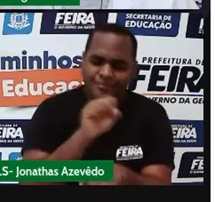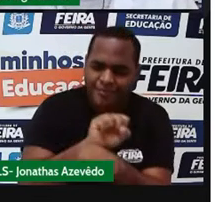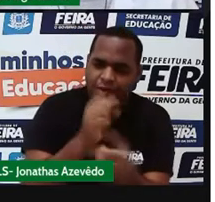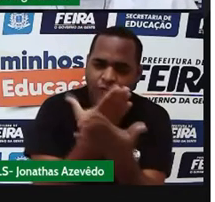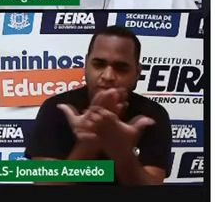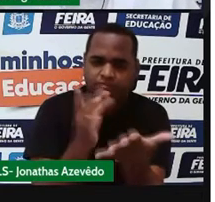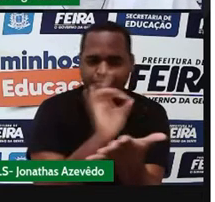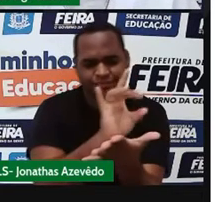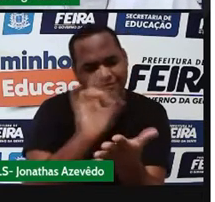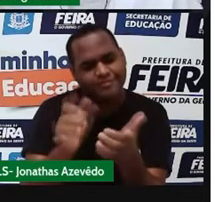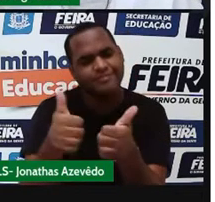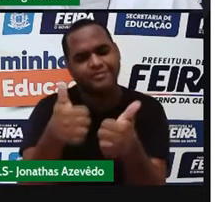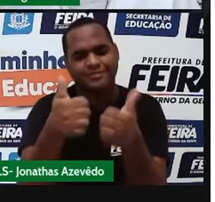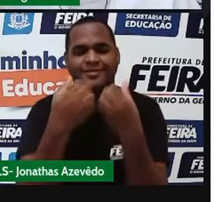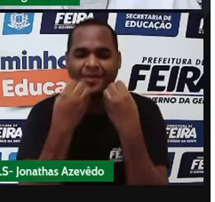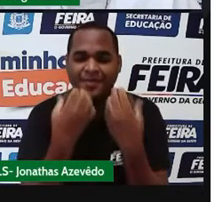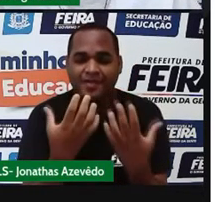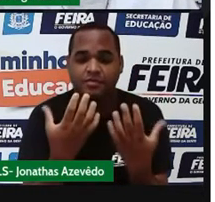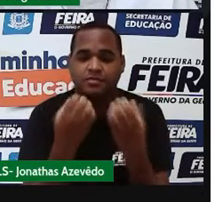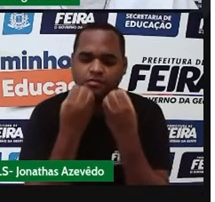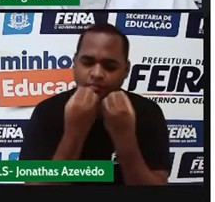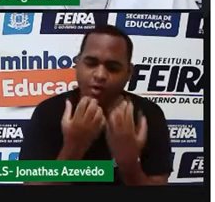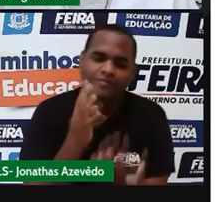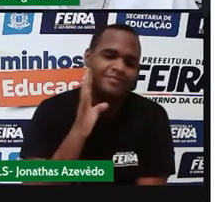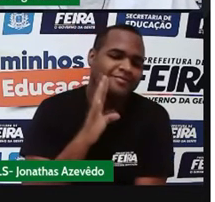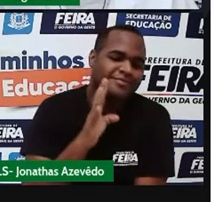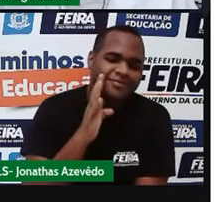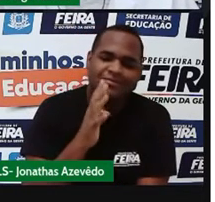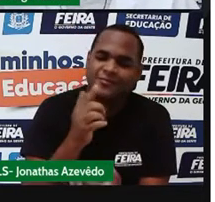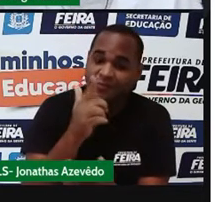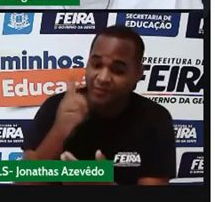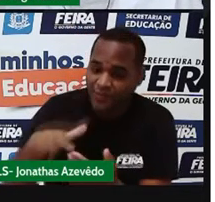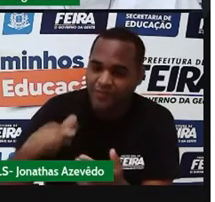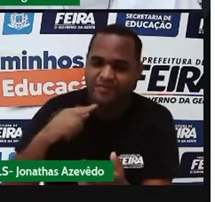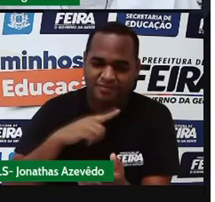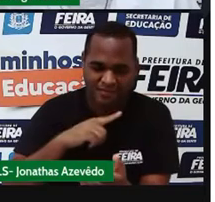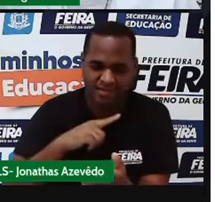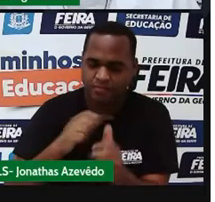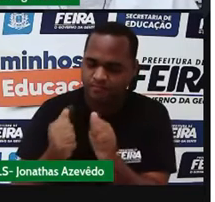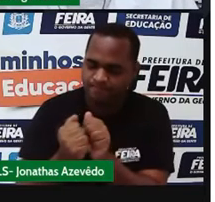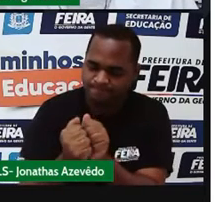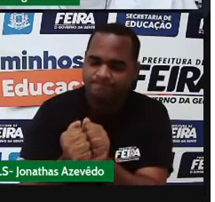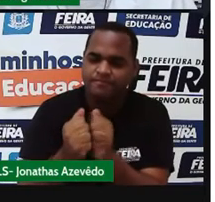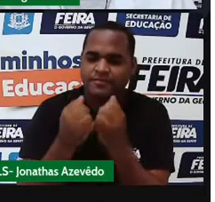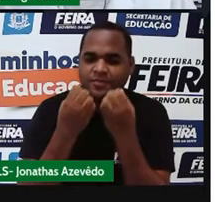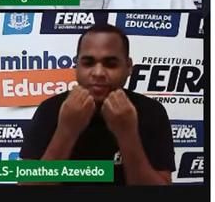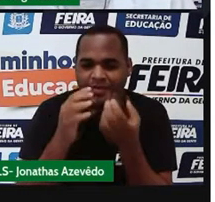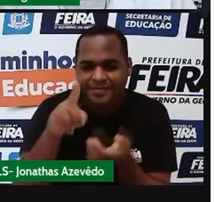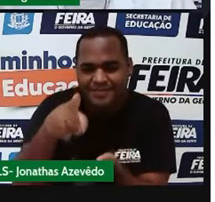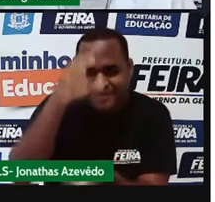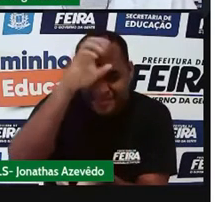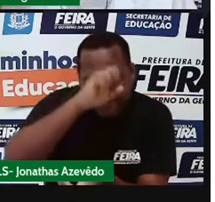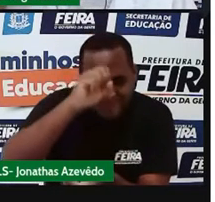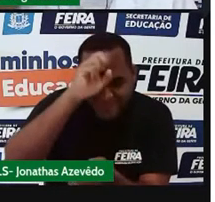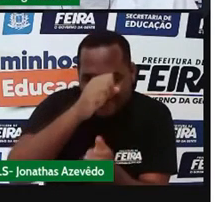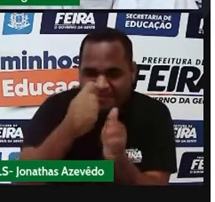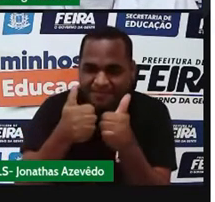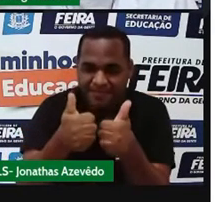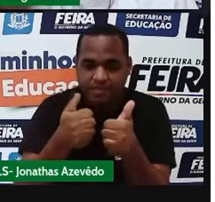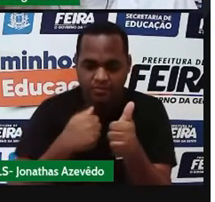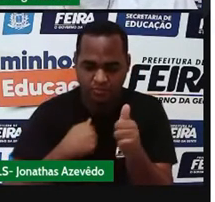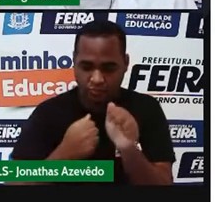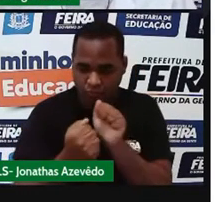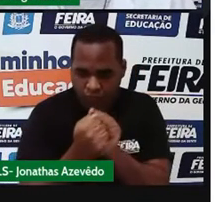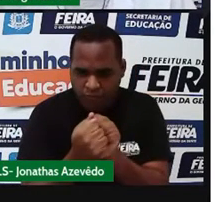com todos que bom que legal mais uma vez estamos aqui para juntos aprender você